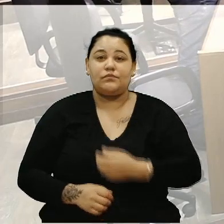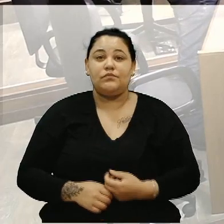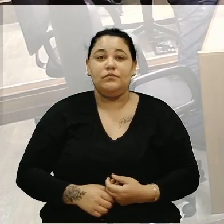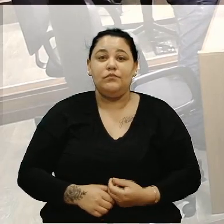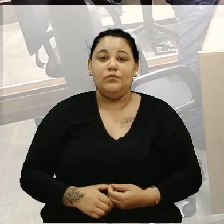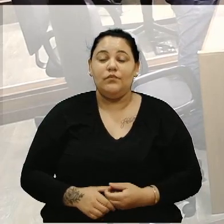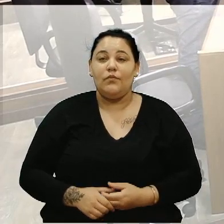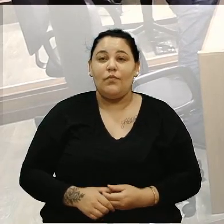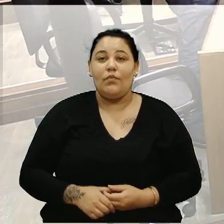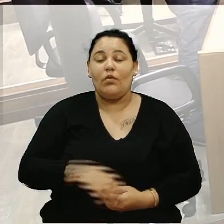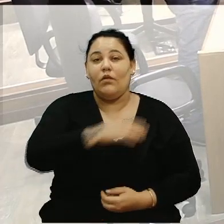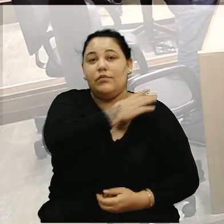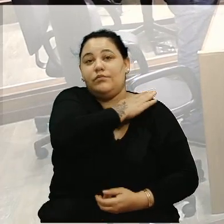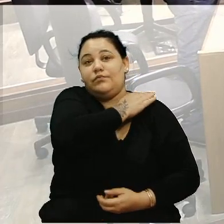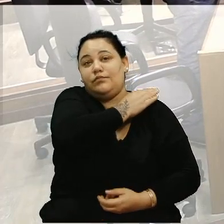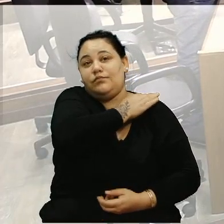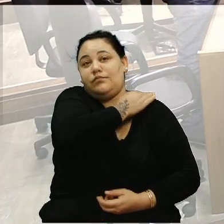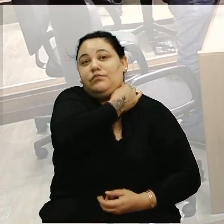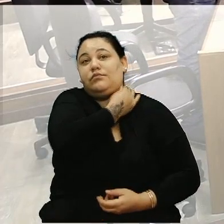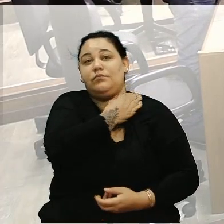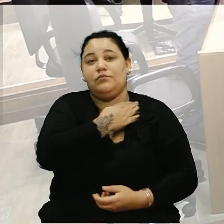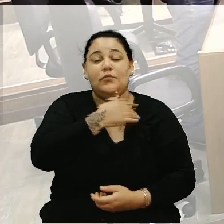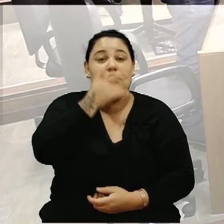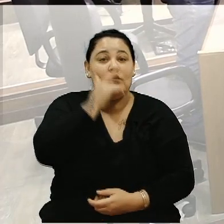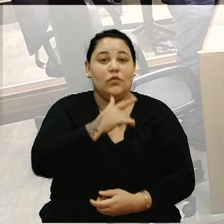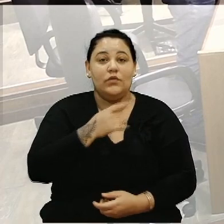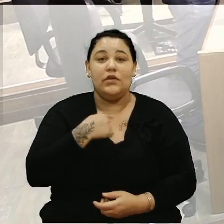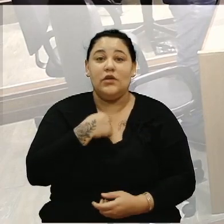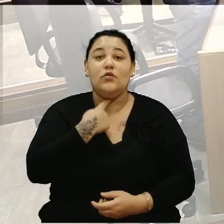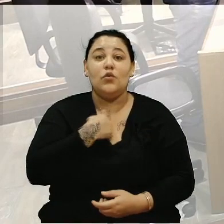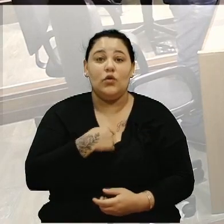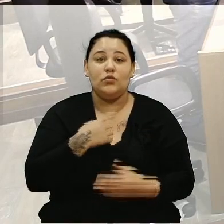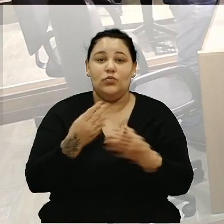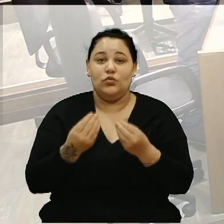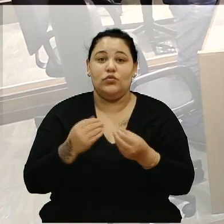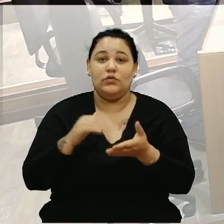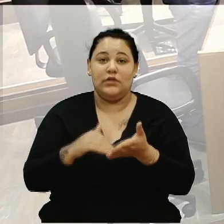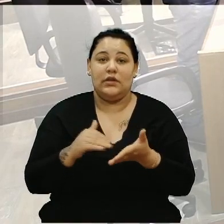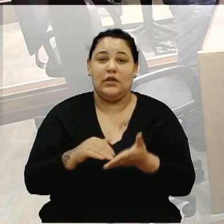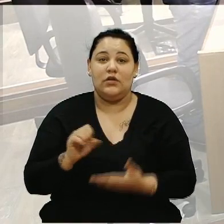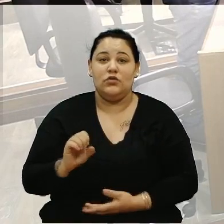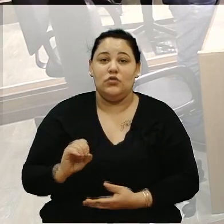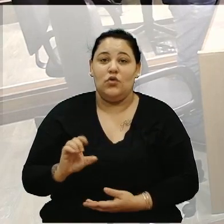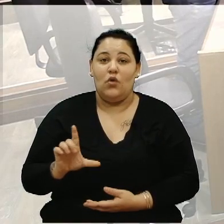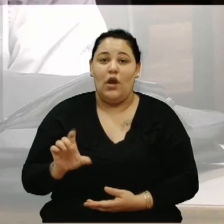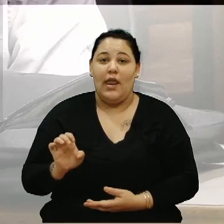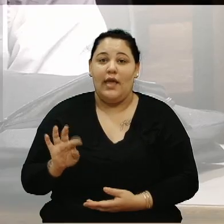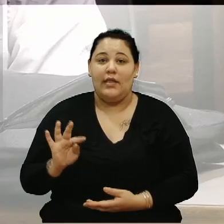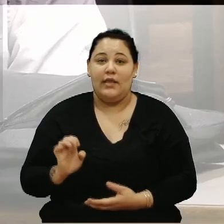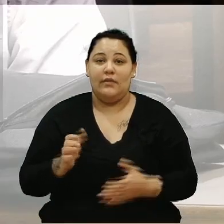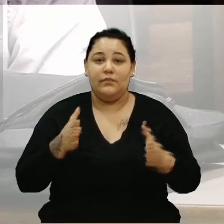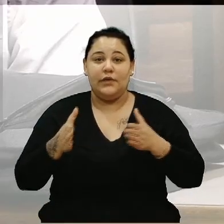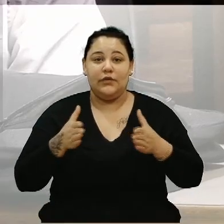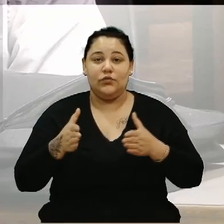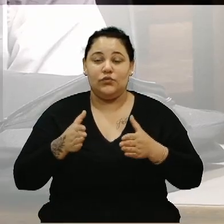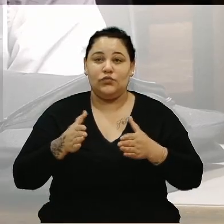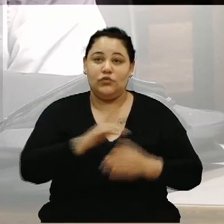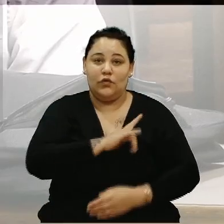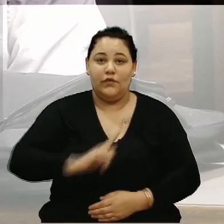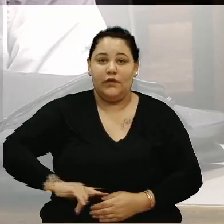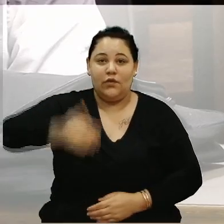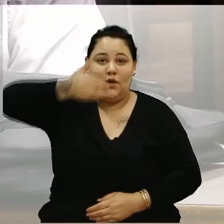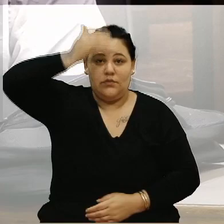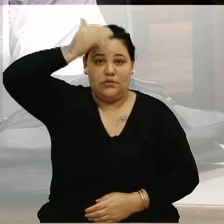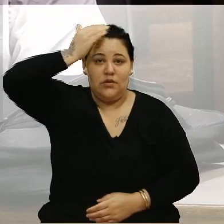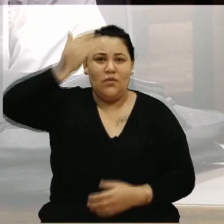da bancada, mas eu gosto muito do secretário Solete, inclusive foi secretário um período do governo Alceu. Mas o